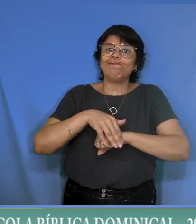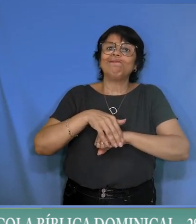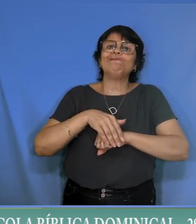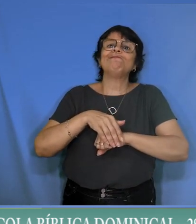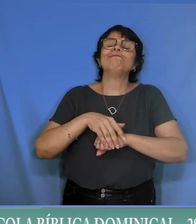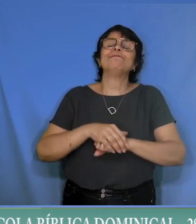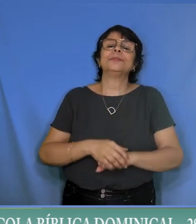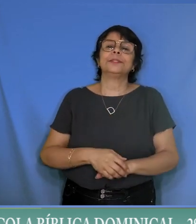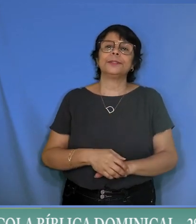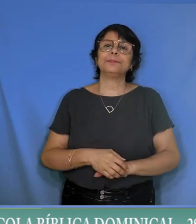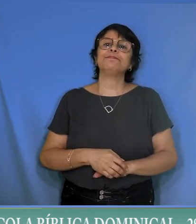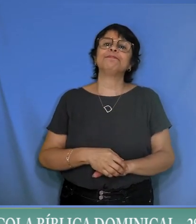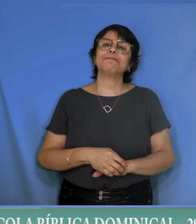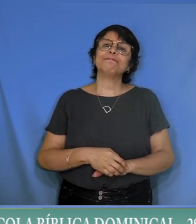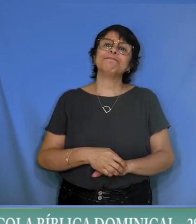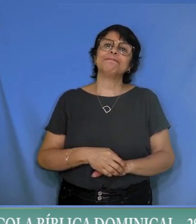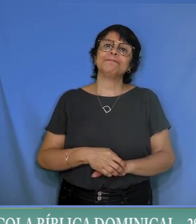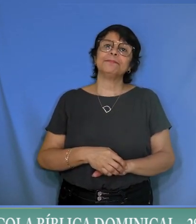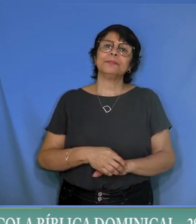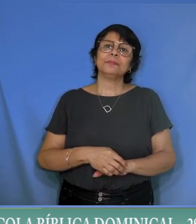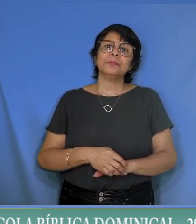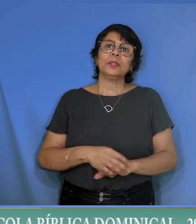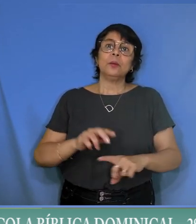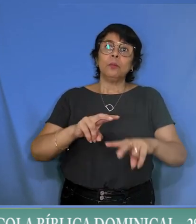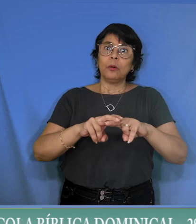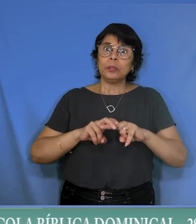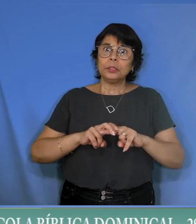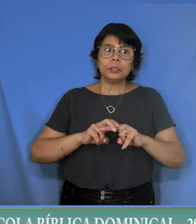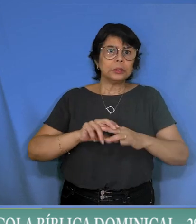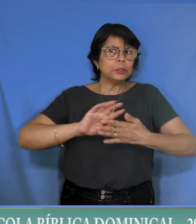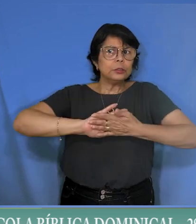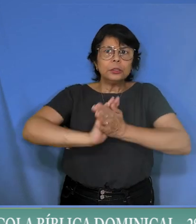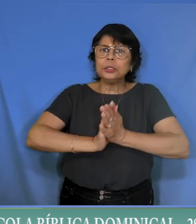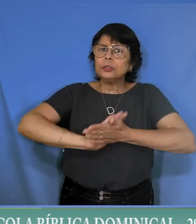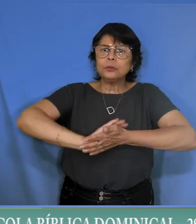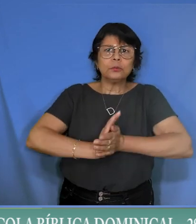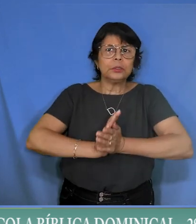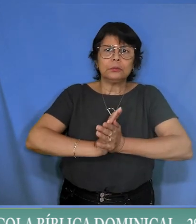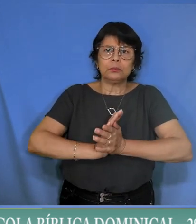letal. Cólera, e diz mais ainda, ira.